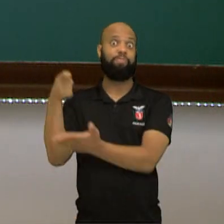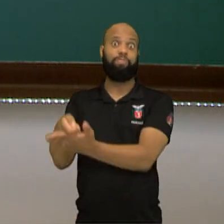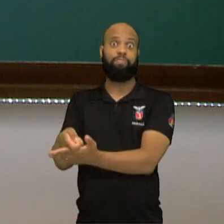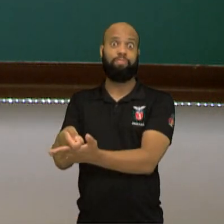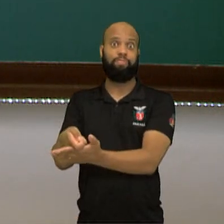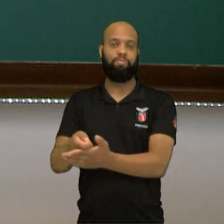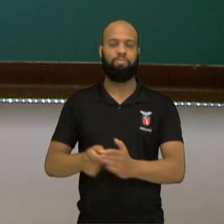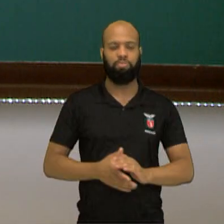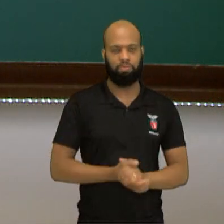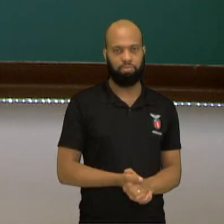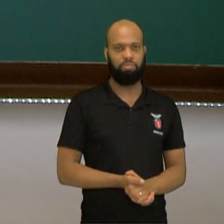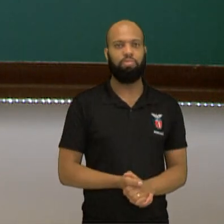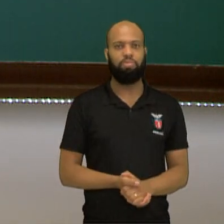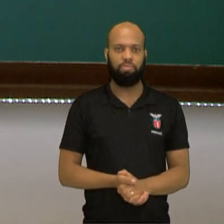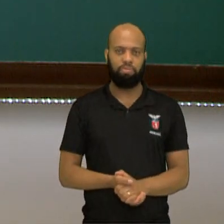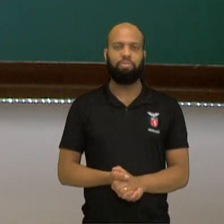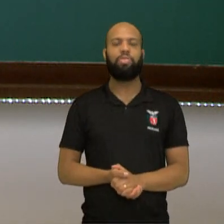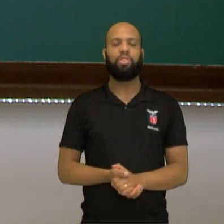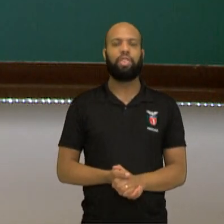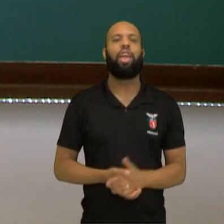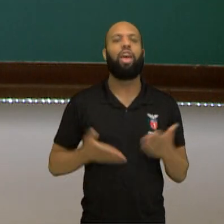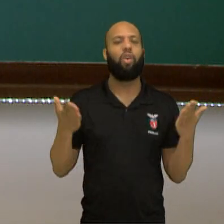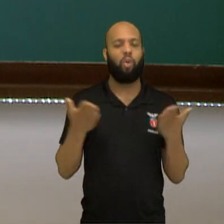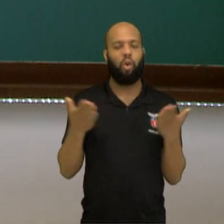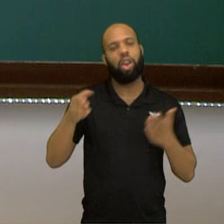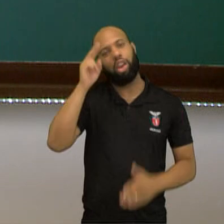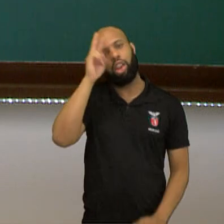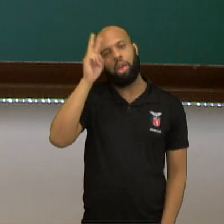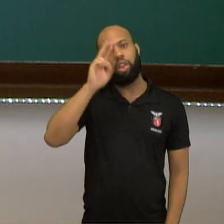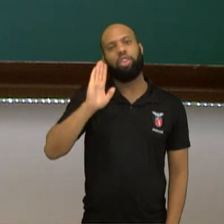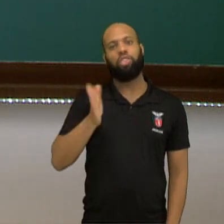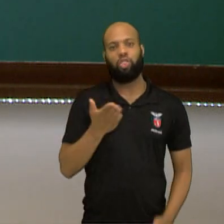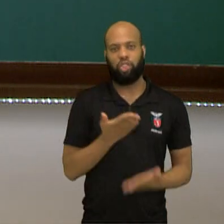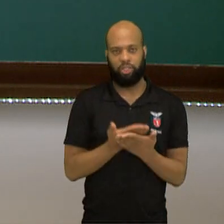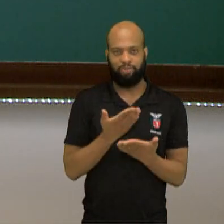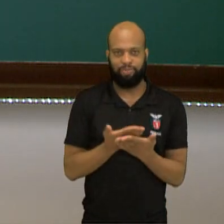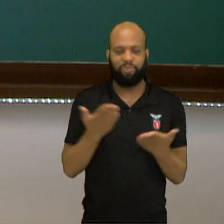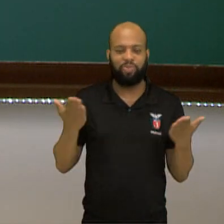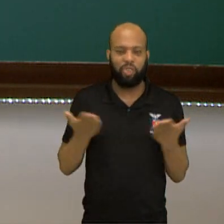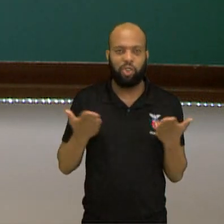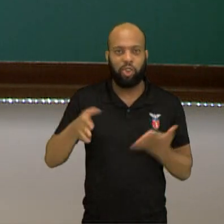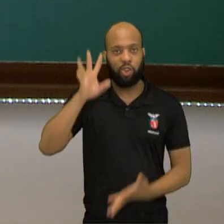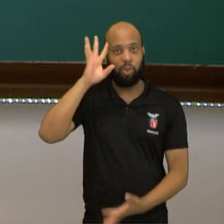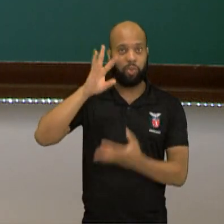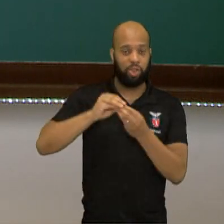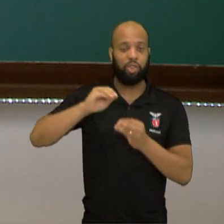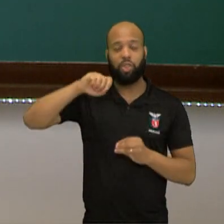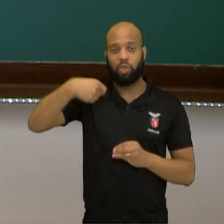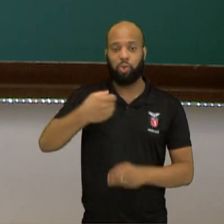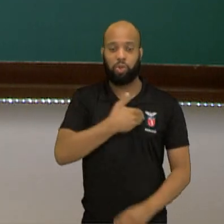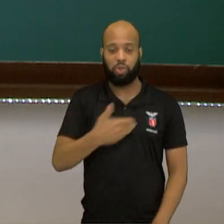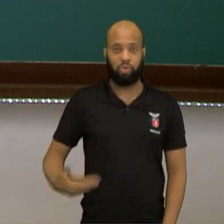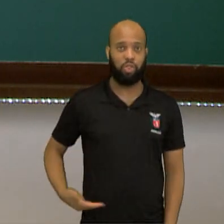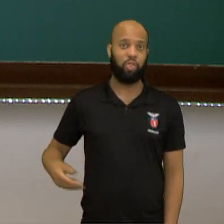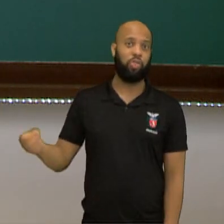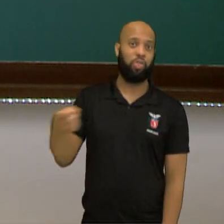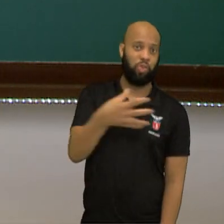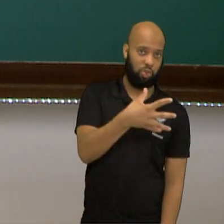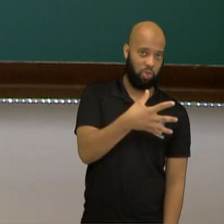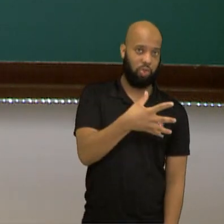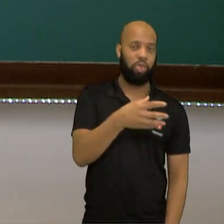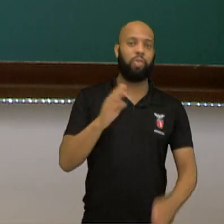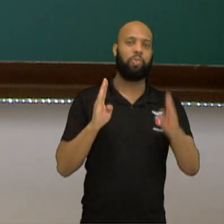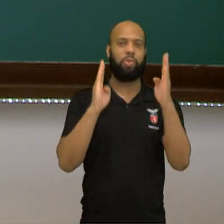ditadura. Então, você já entrou no clima para essa nossa aula de hoje para entender aí um pouco mais de Estado Novo, fase